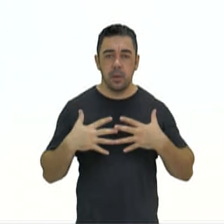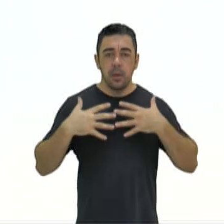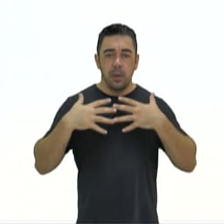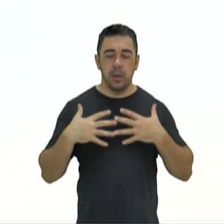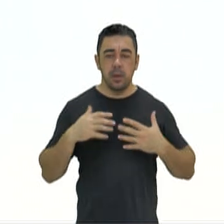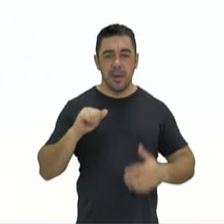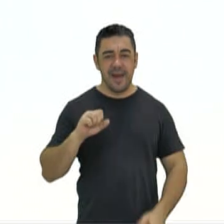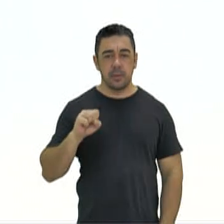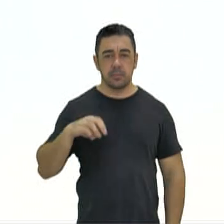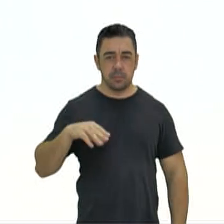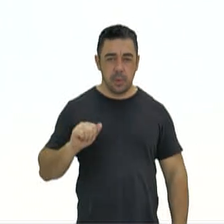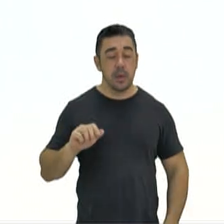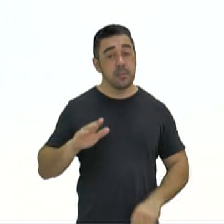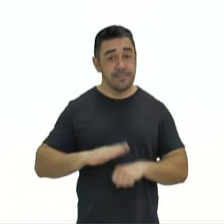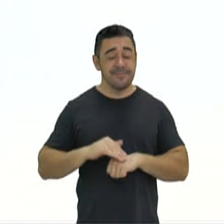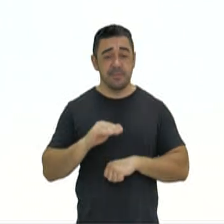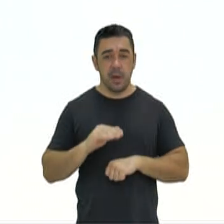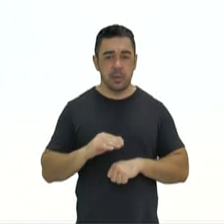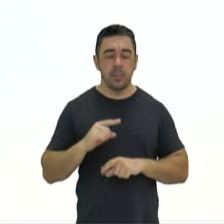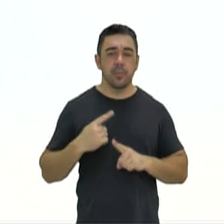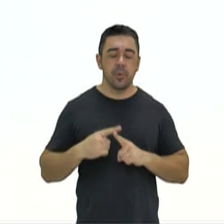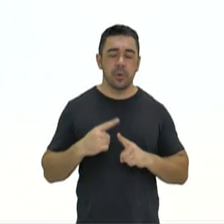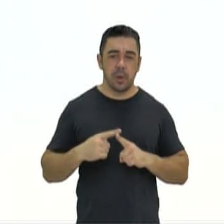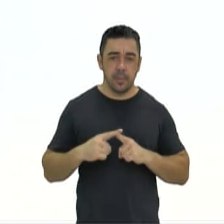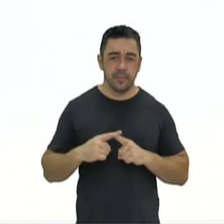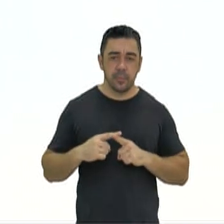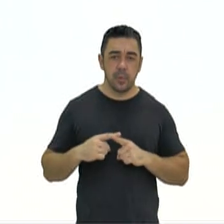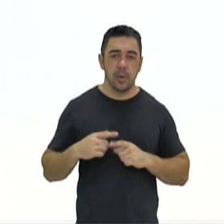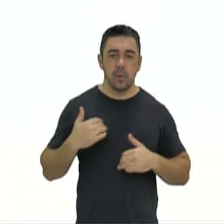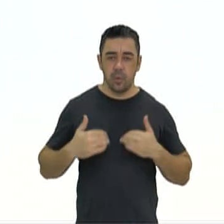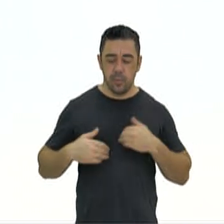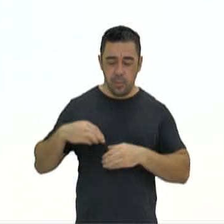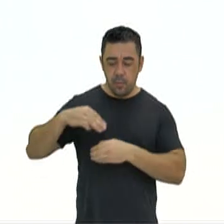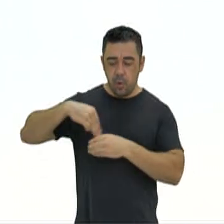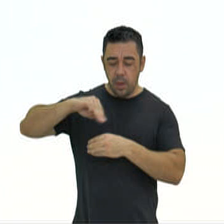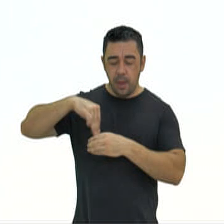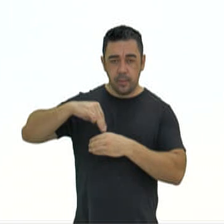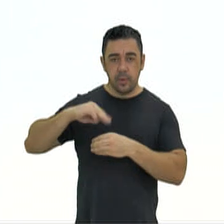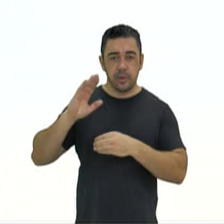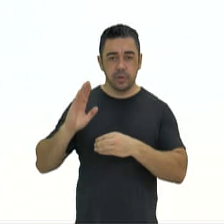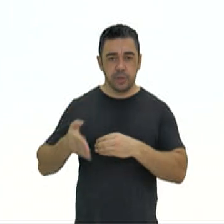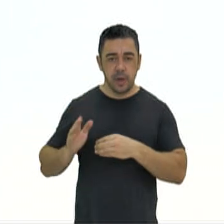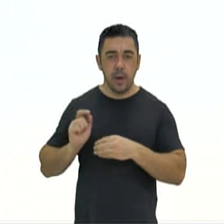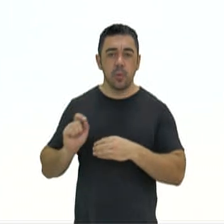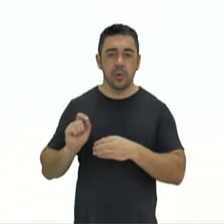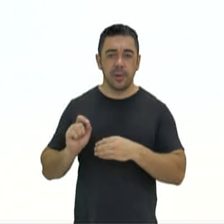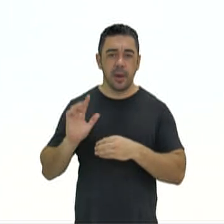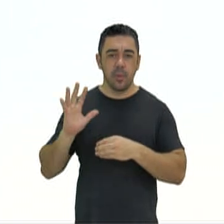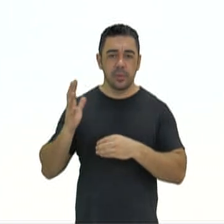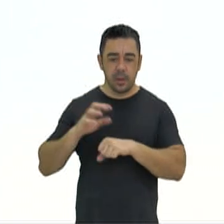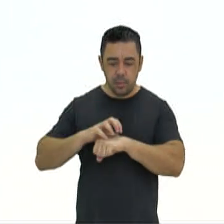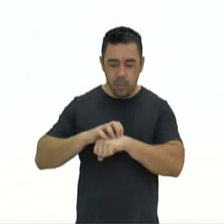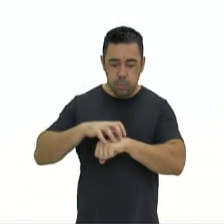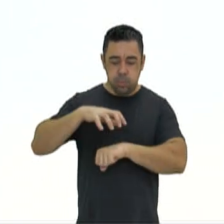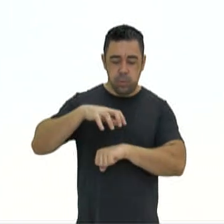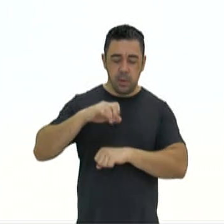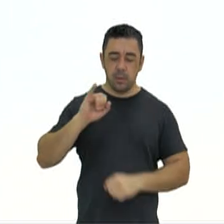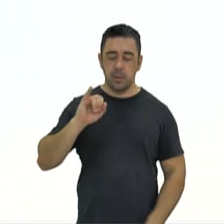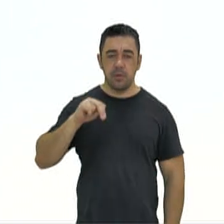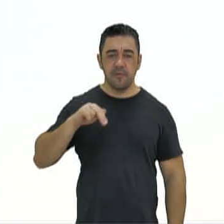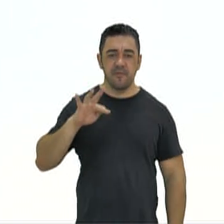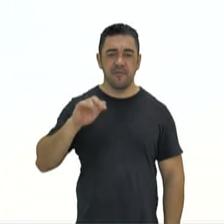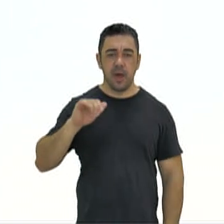sua gravidade, uma vez que as moléculas pró-inflamatórias, ou seja, as moléculas que favorecem